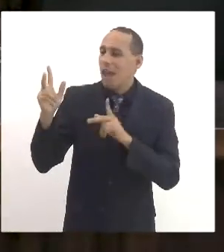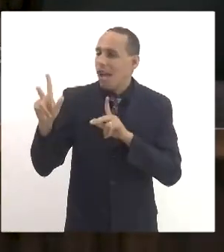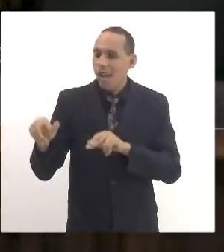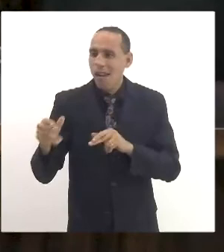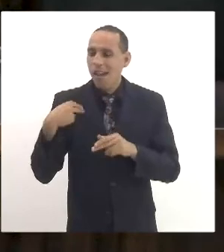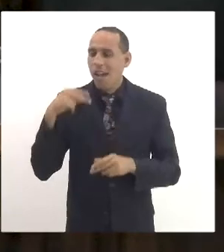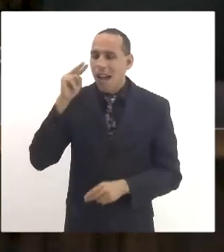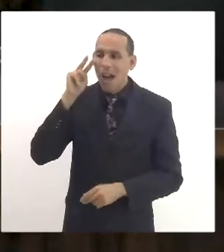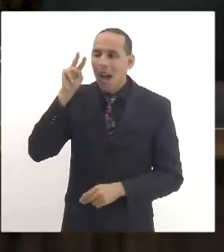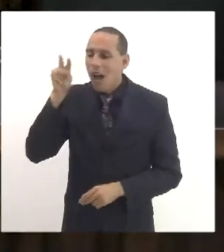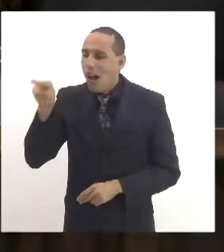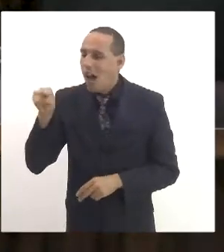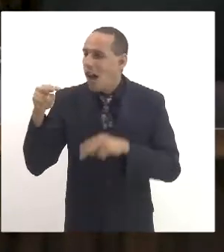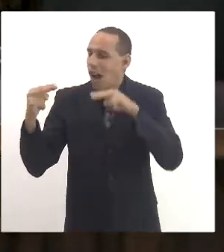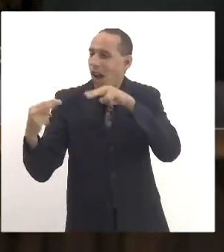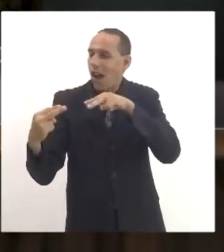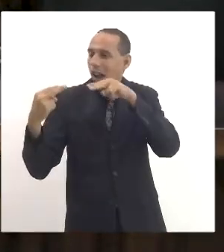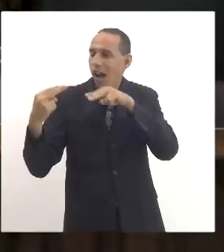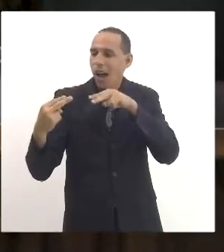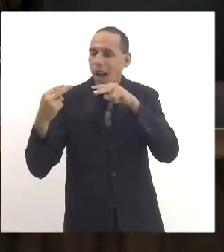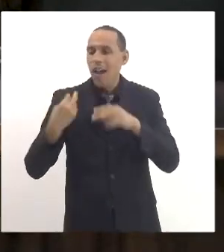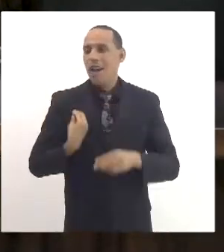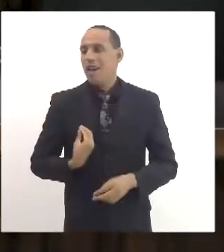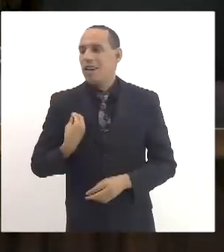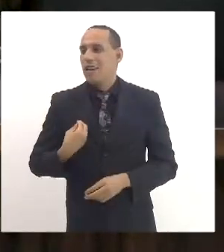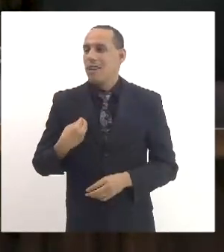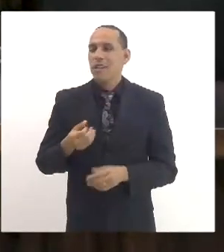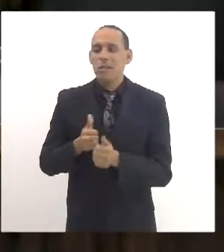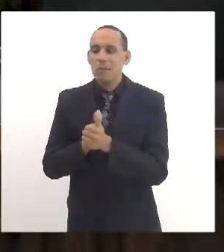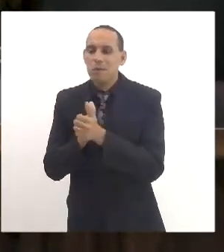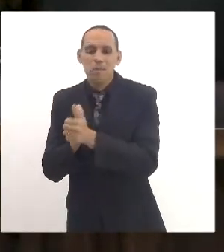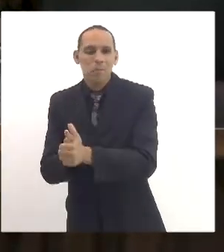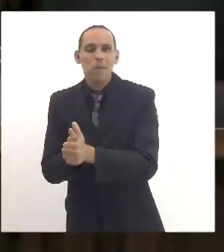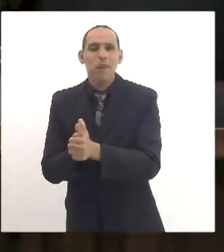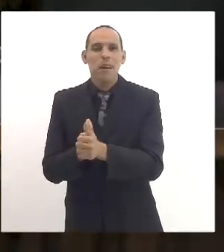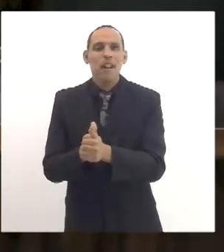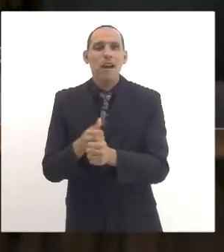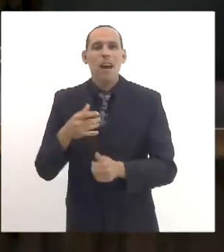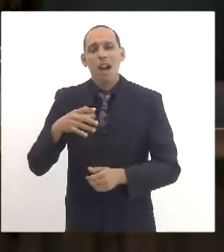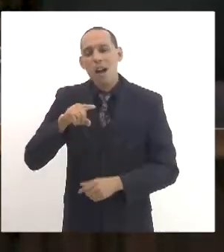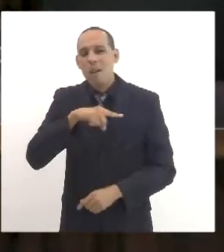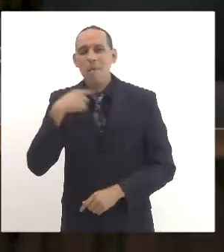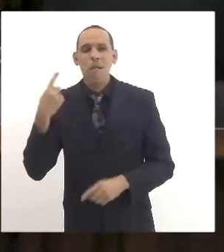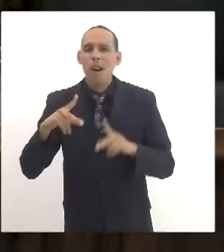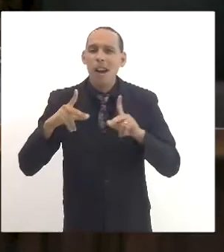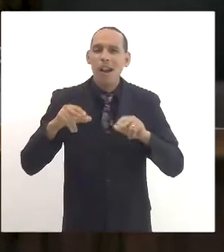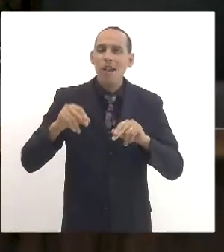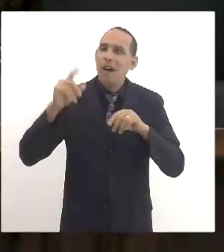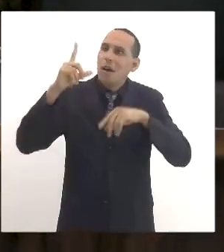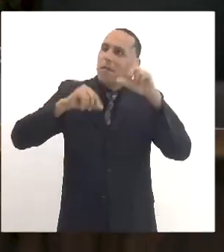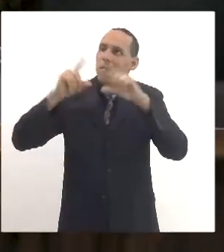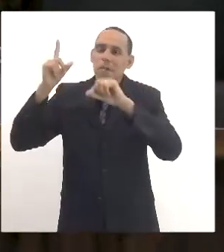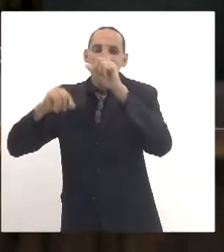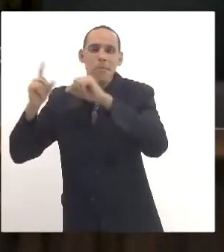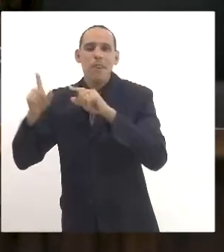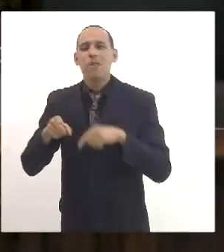em ti, vivo de rastro. Podem voar mundo, morrer astro, que tu és como Deus, princípio e